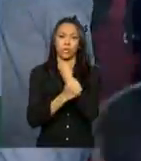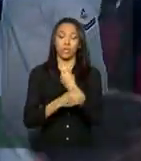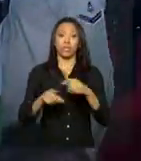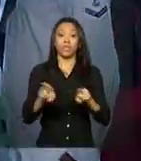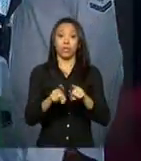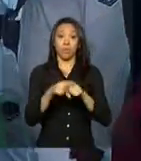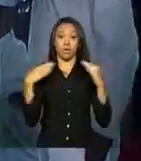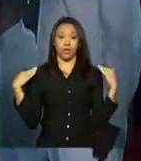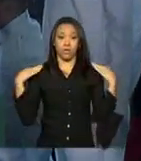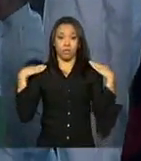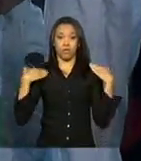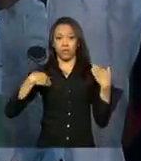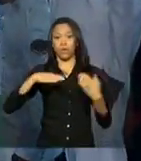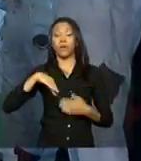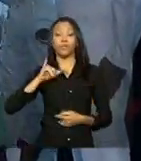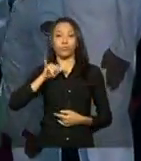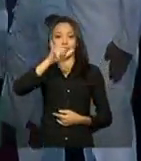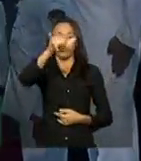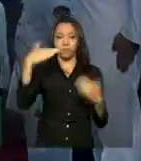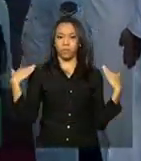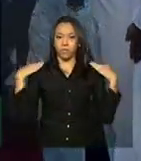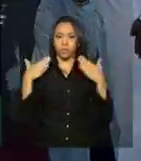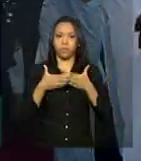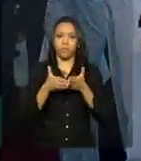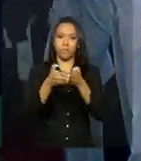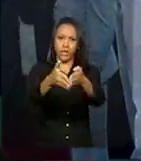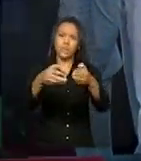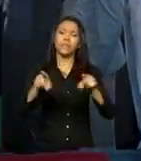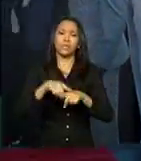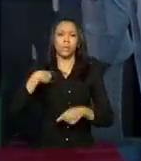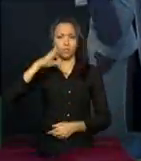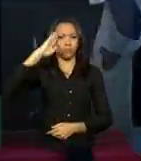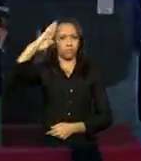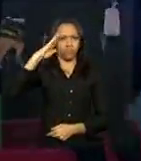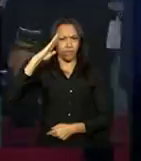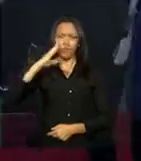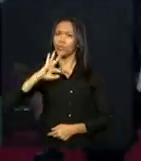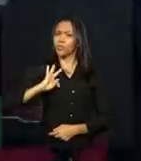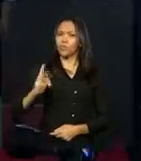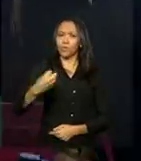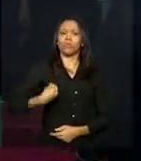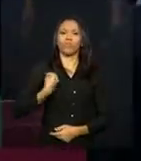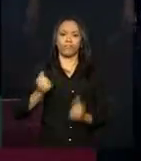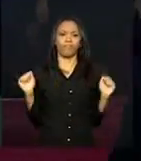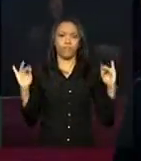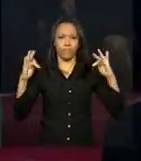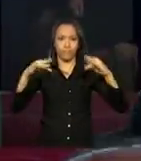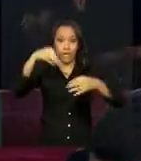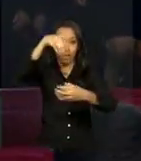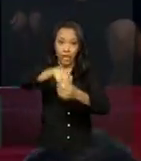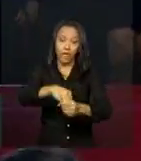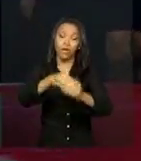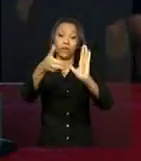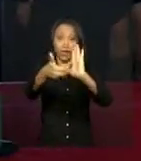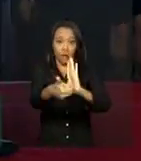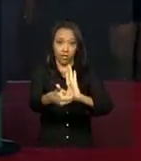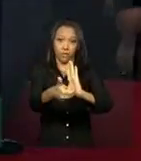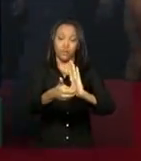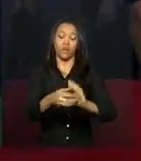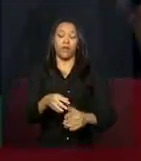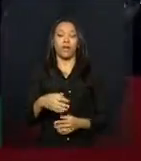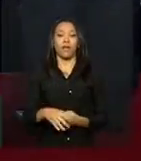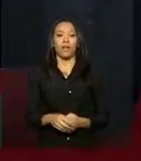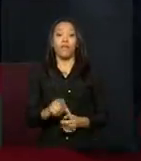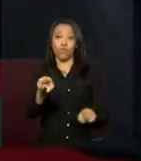aí, nesse trajeto da presidenta até o plenário da Câmara dos Deputados. Você está agora na TV sim,